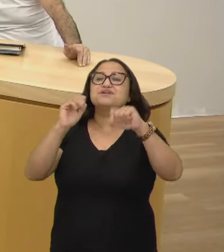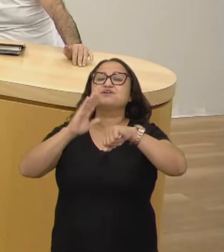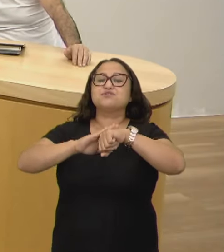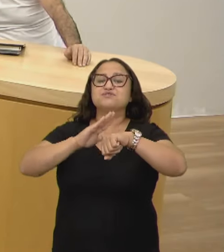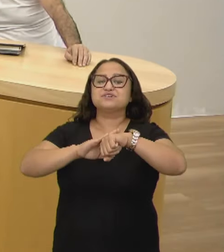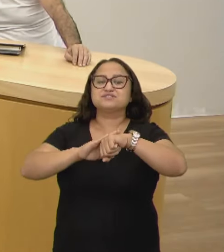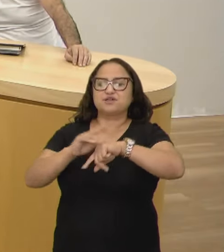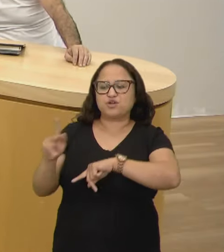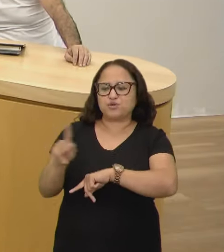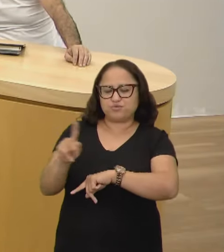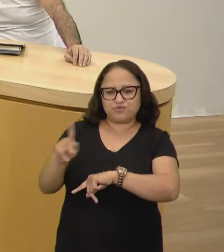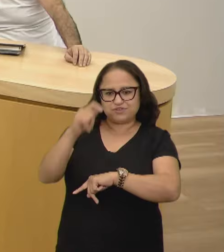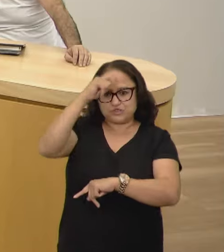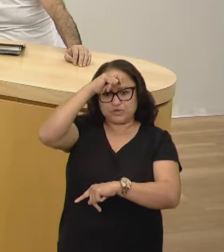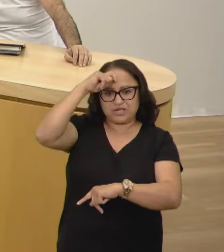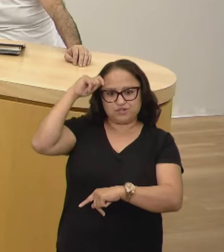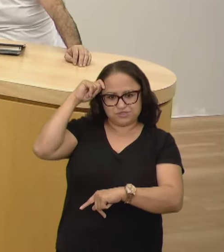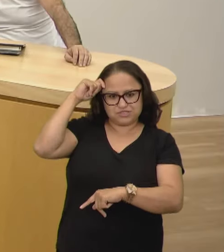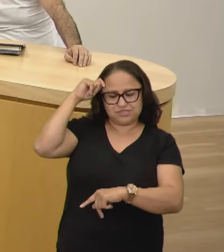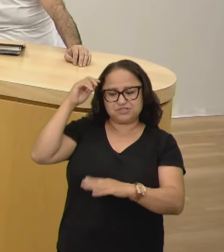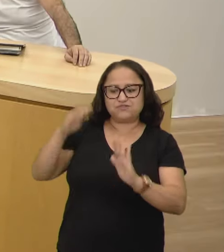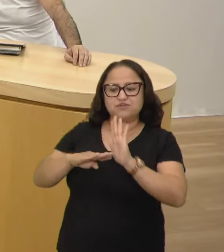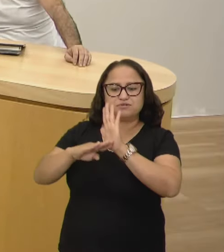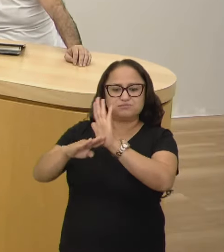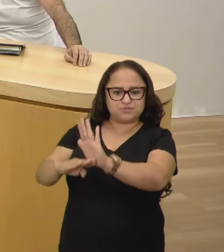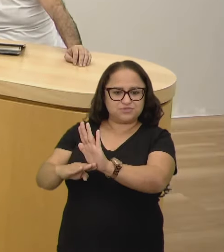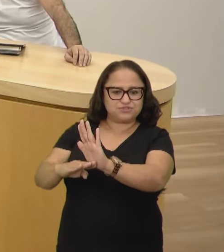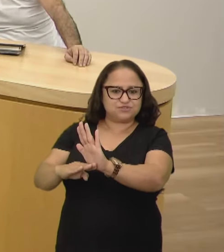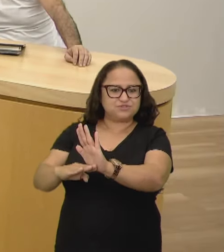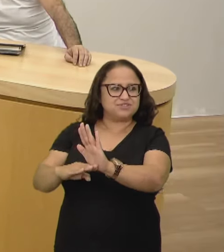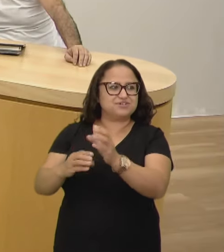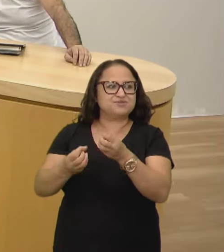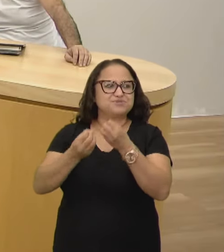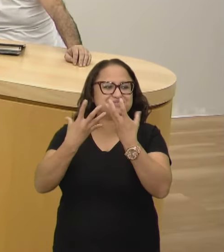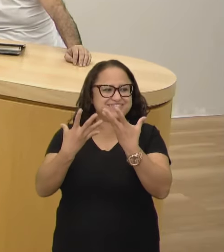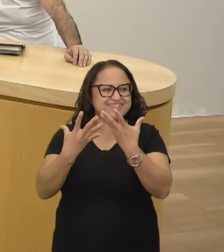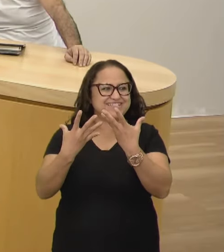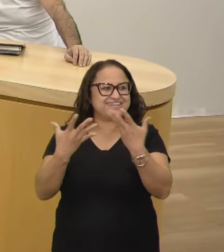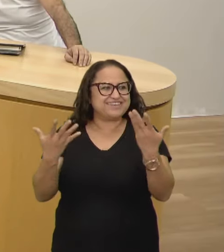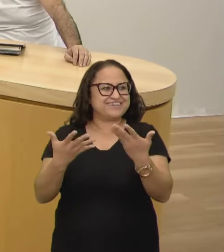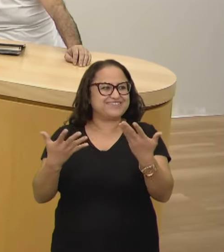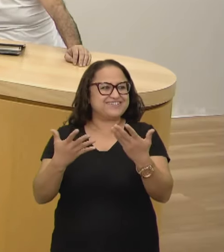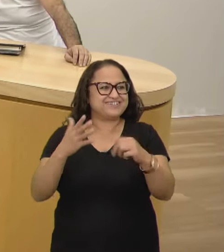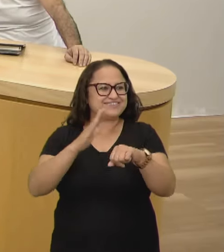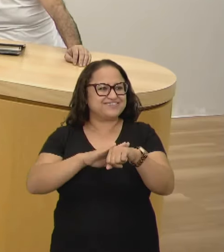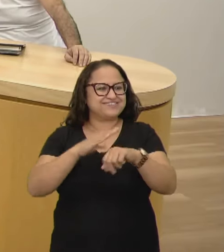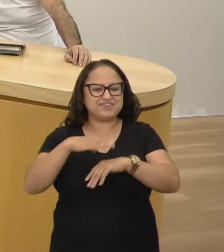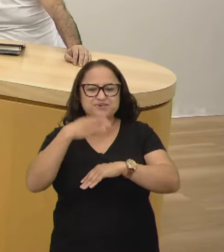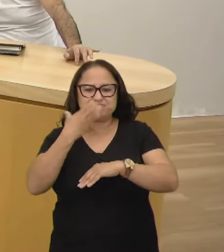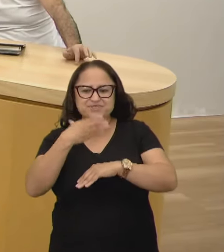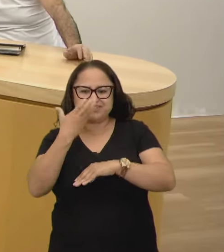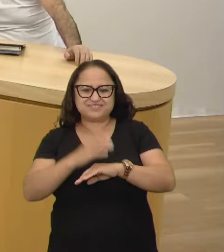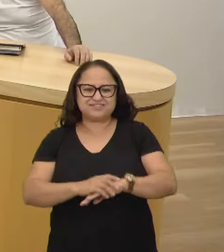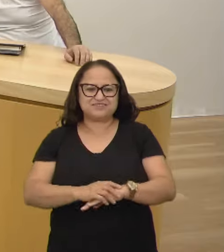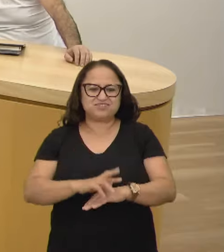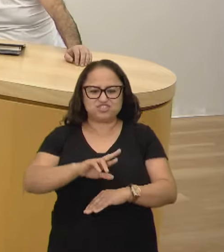professor Alcides vai me proporcionar os bens. No caso, o bem aqui é a maçã. Só que ele não vai fazer isso de graça. Eu não vou pegar o professor